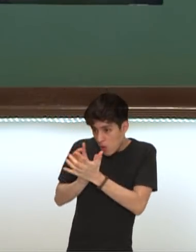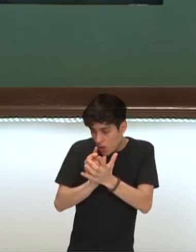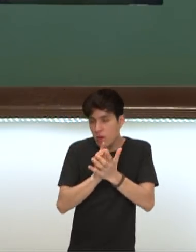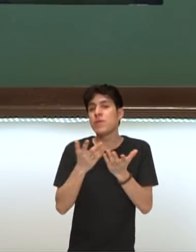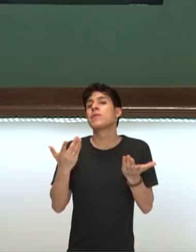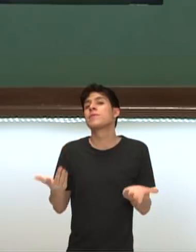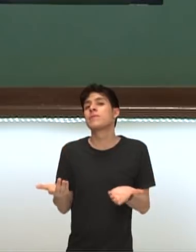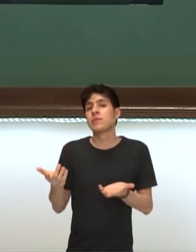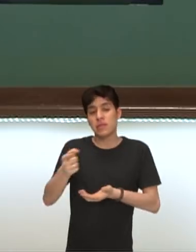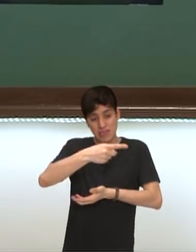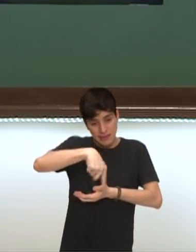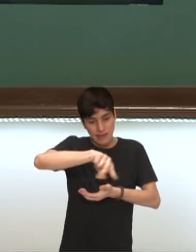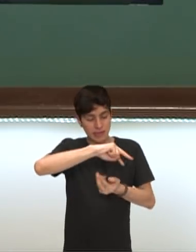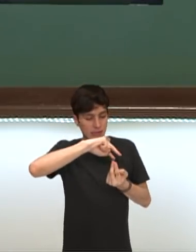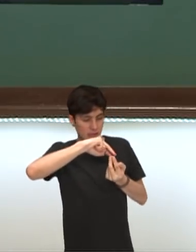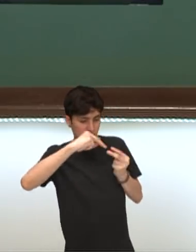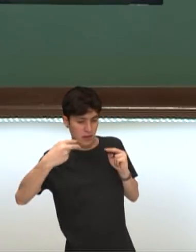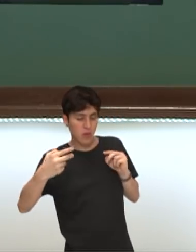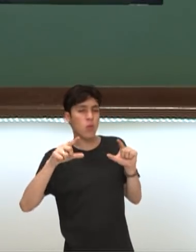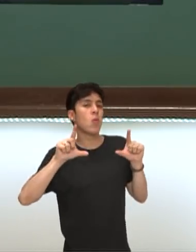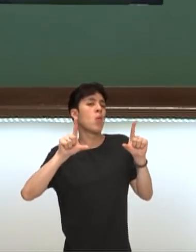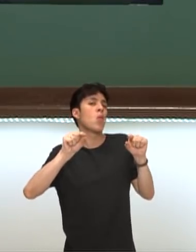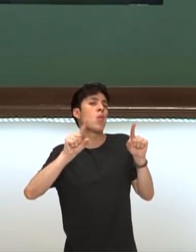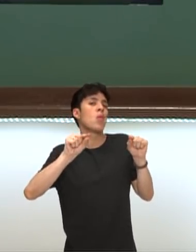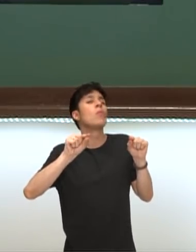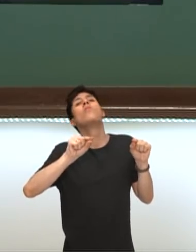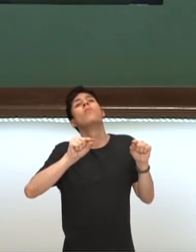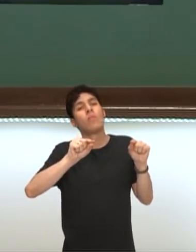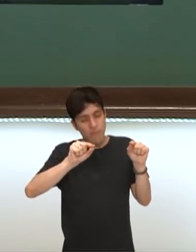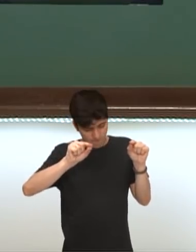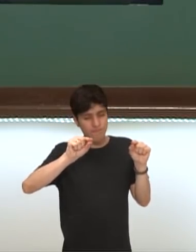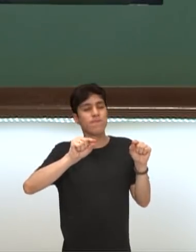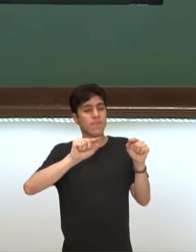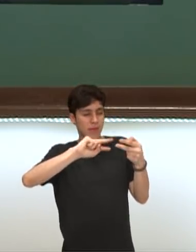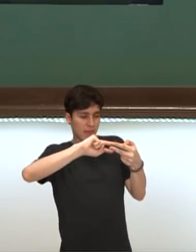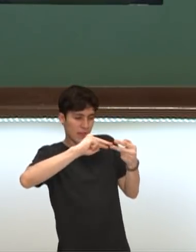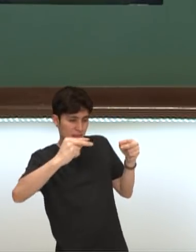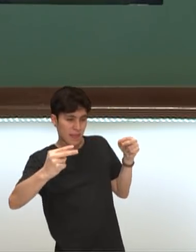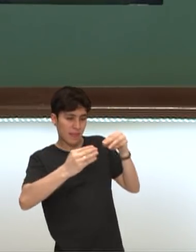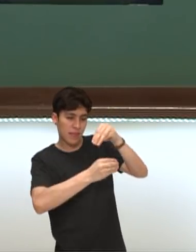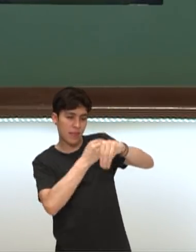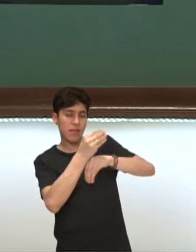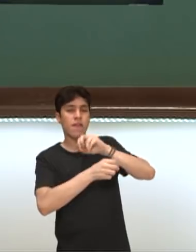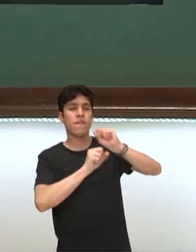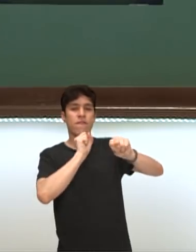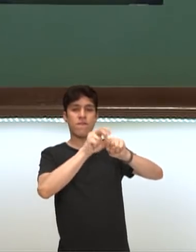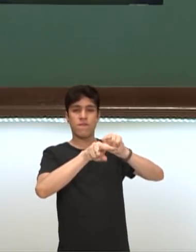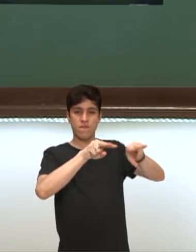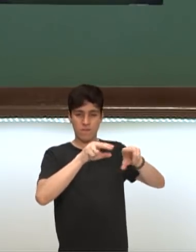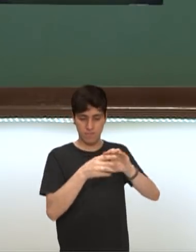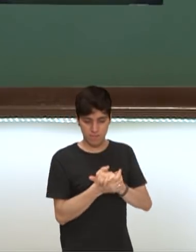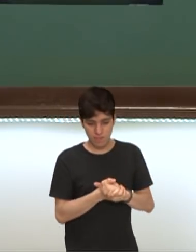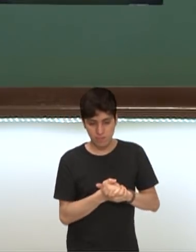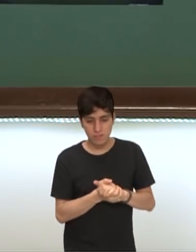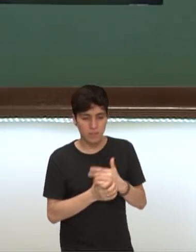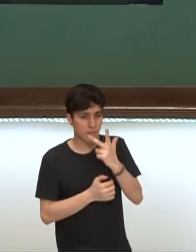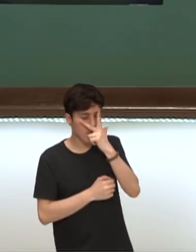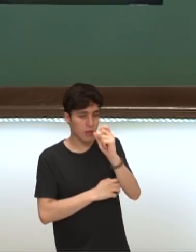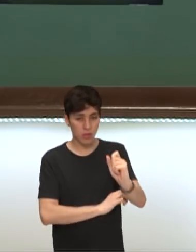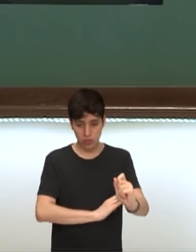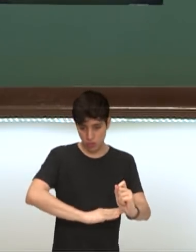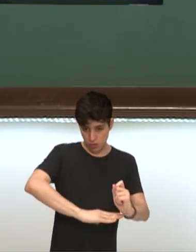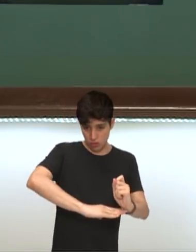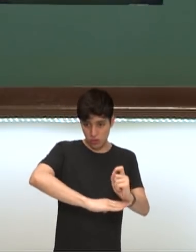desse DNA tem composição de DNA viral. Tá? Então, evolutivamente, os